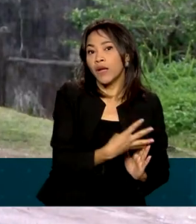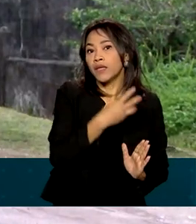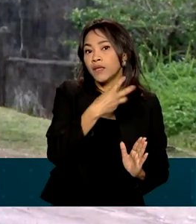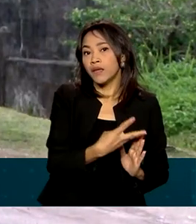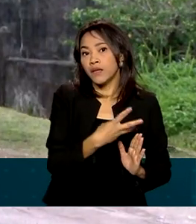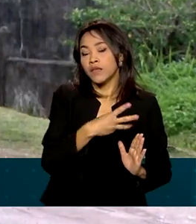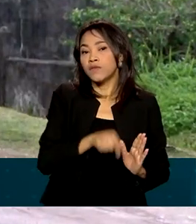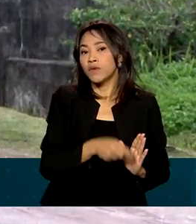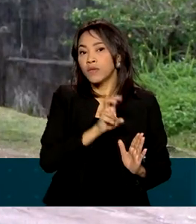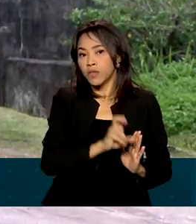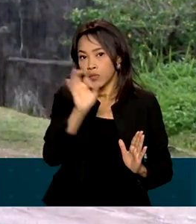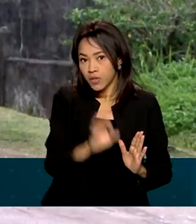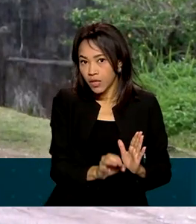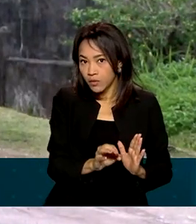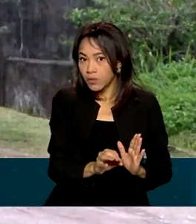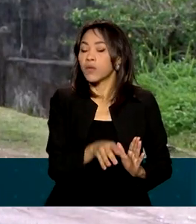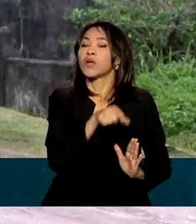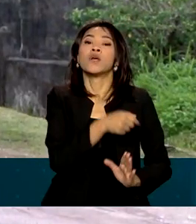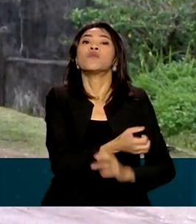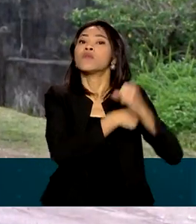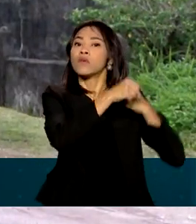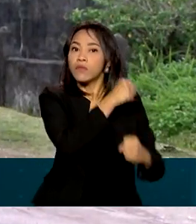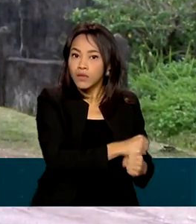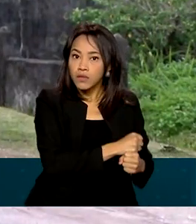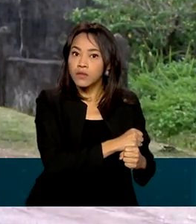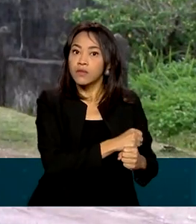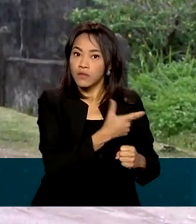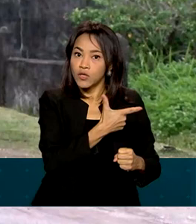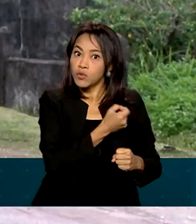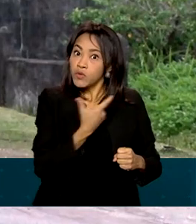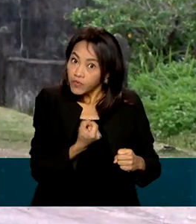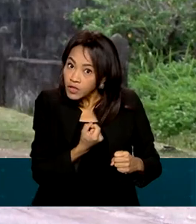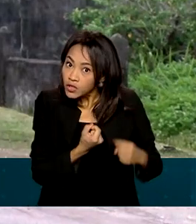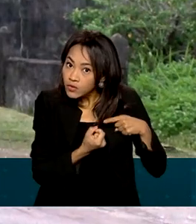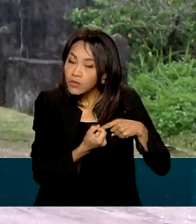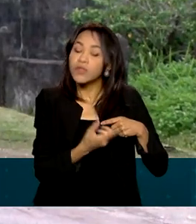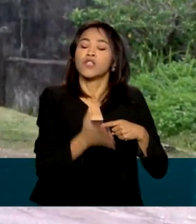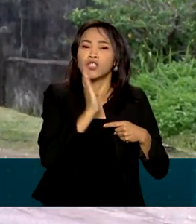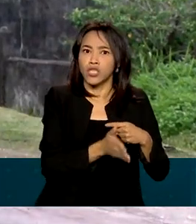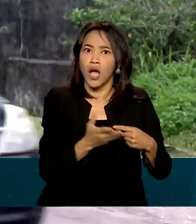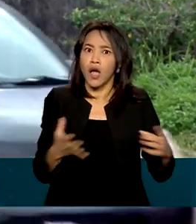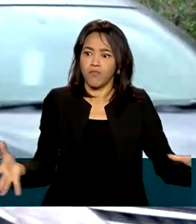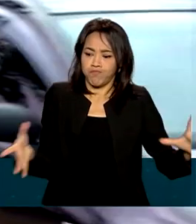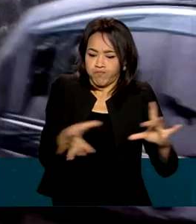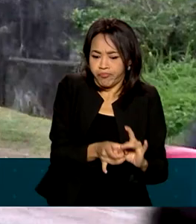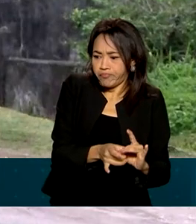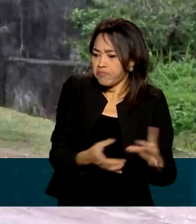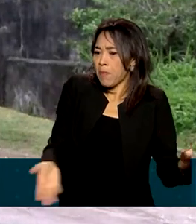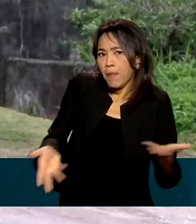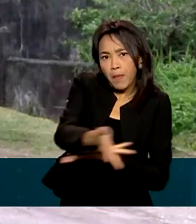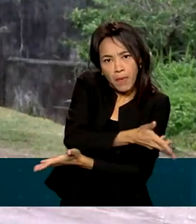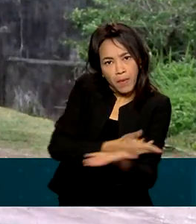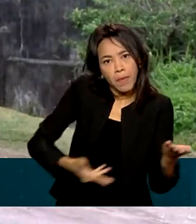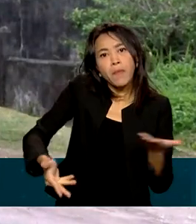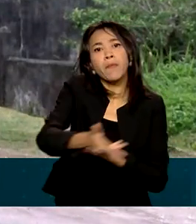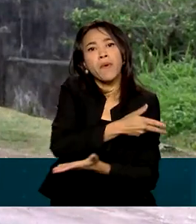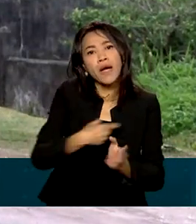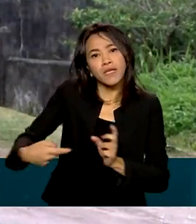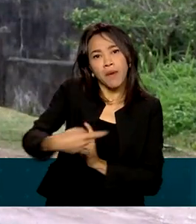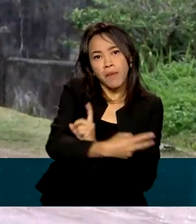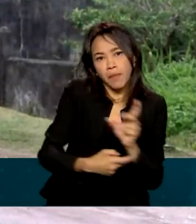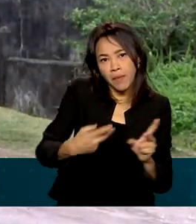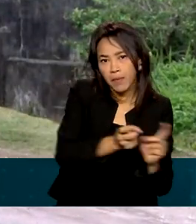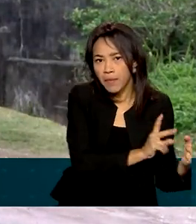43,5% em 2020. Esse cenário já ampliou as relações entre os dois países. O intercâmbio comercial